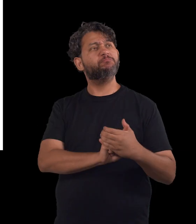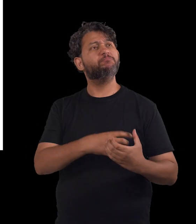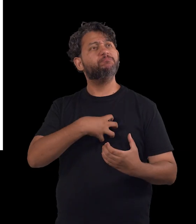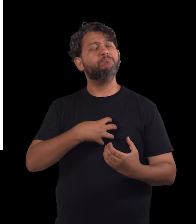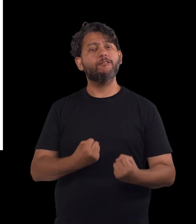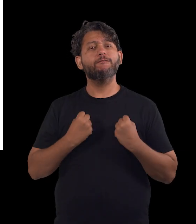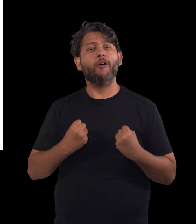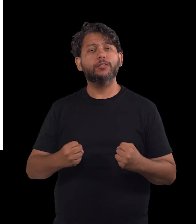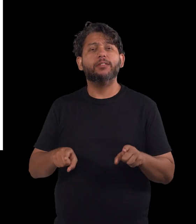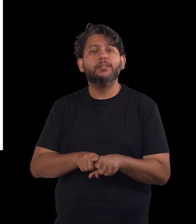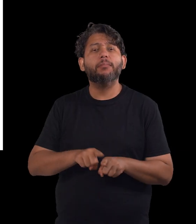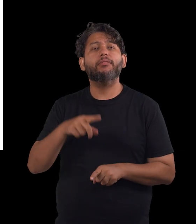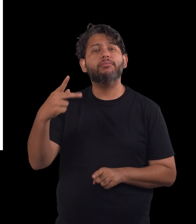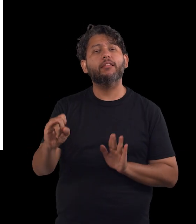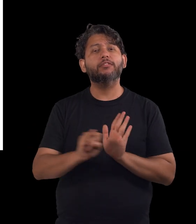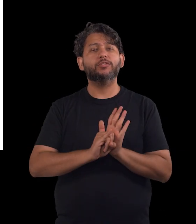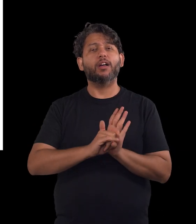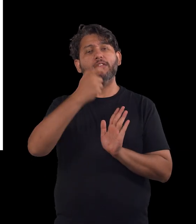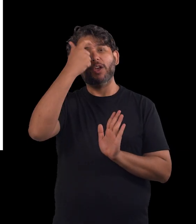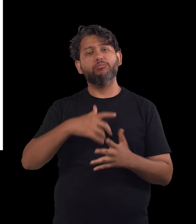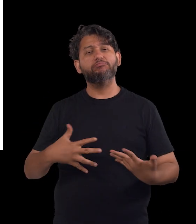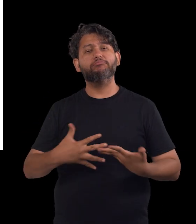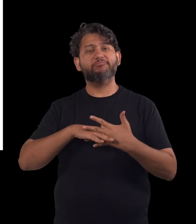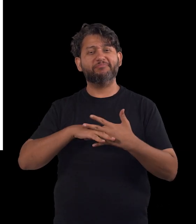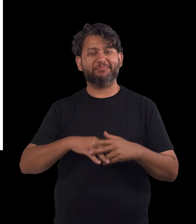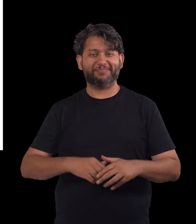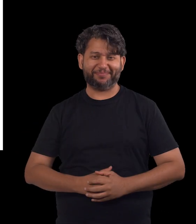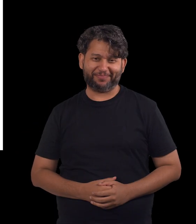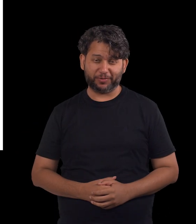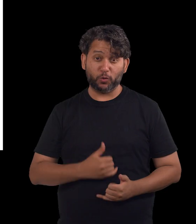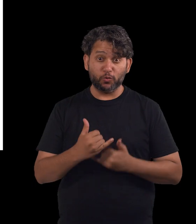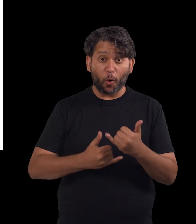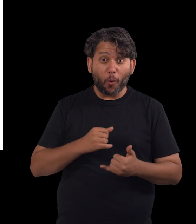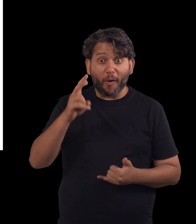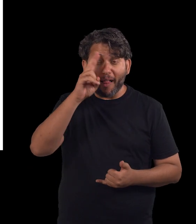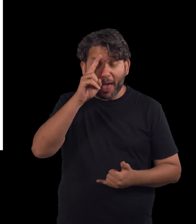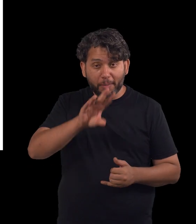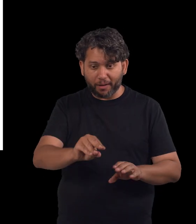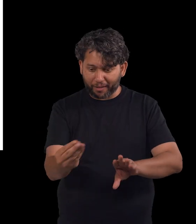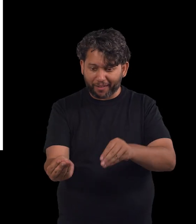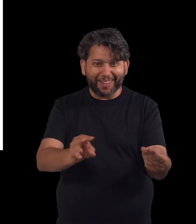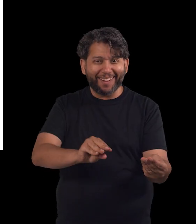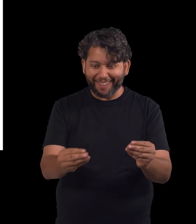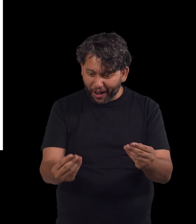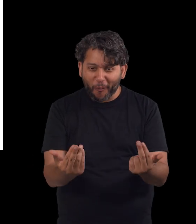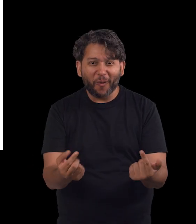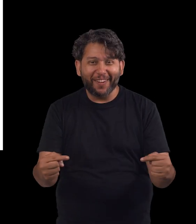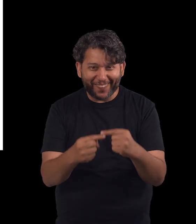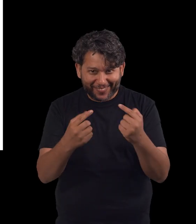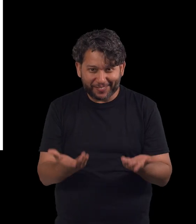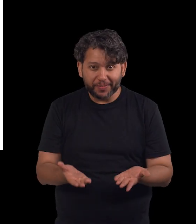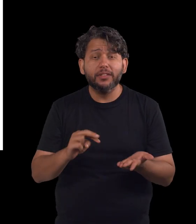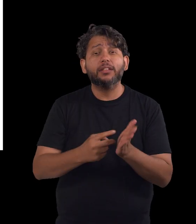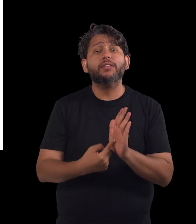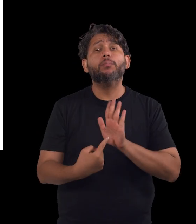de pertencimento e a construção da identidade cidadã. Jogo da memória. O jogo da